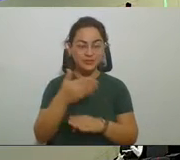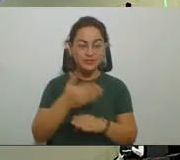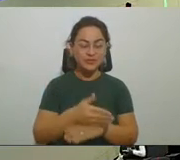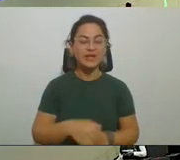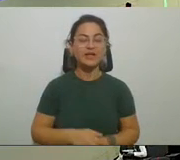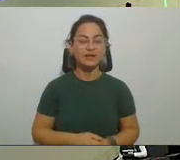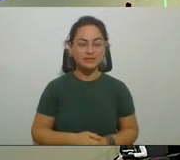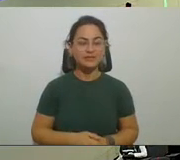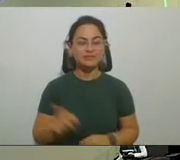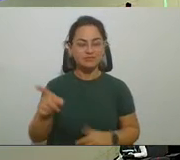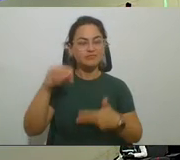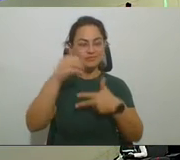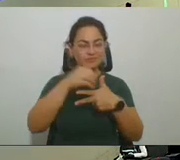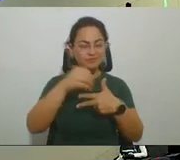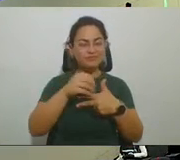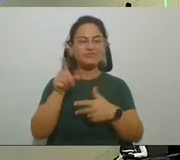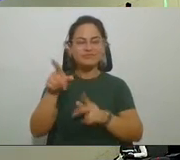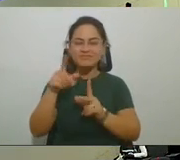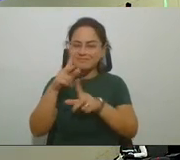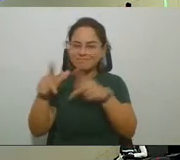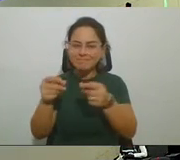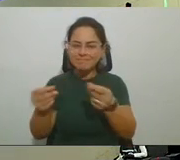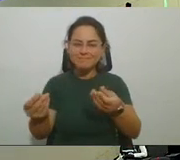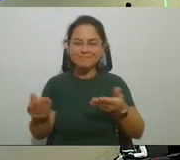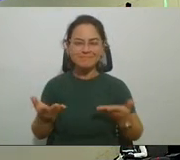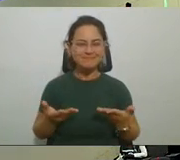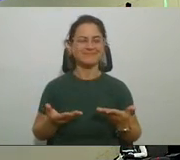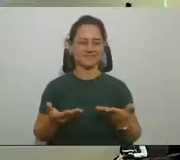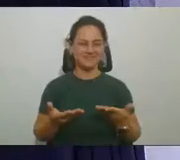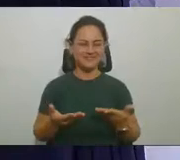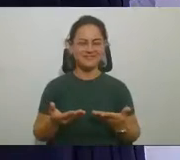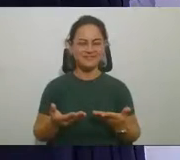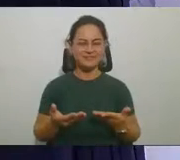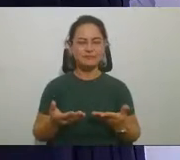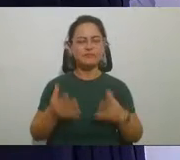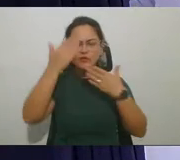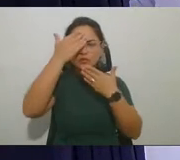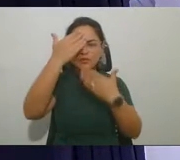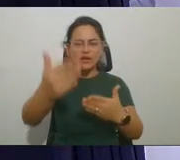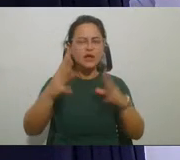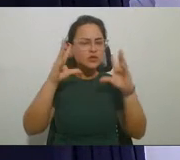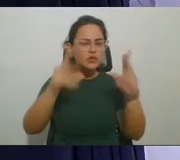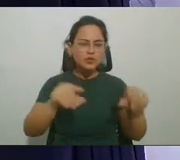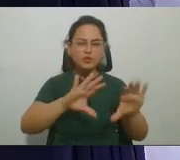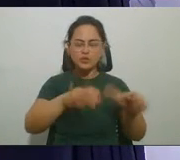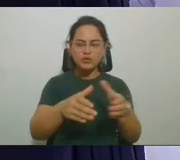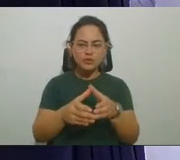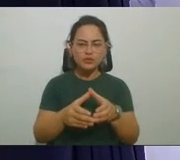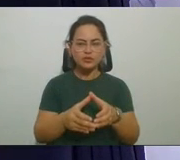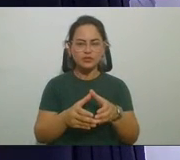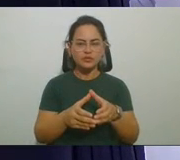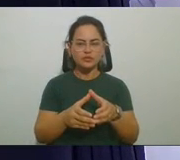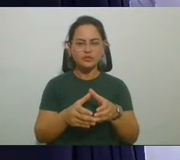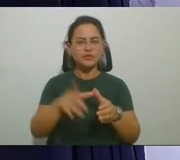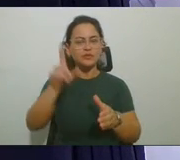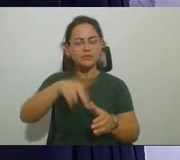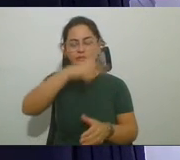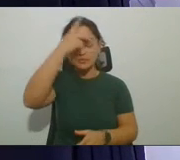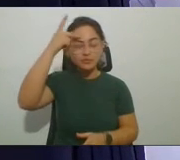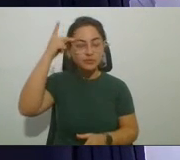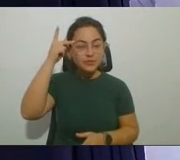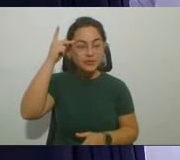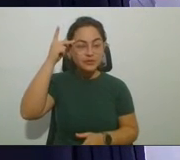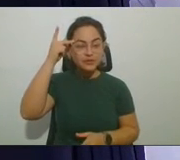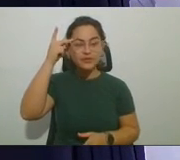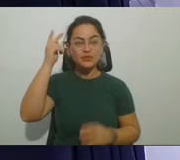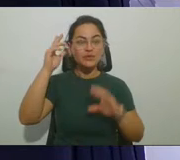dá. Muito obrigada a cada um de vocês e a toda a comissão, porque é um grupo enorme de pessoas que se envolvem, né? Que